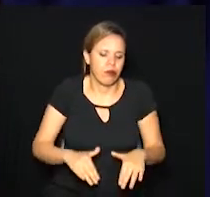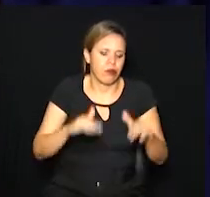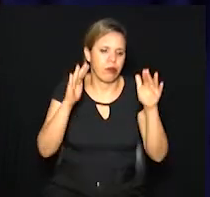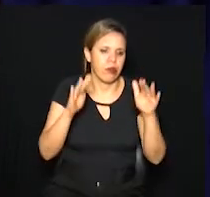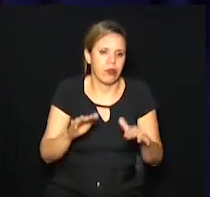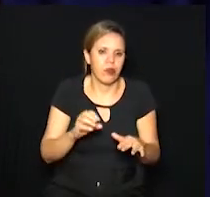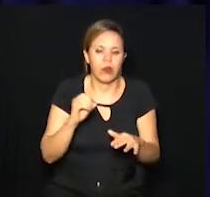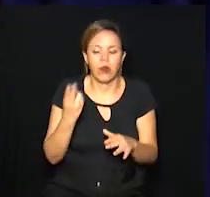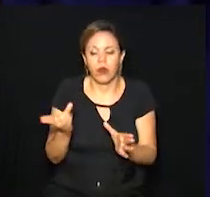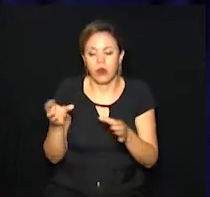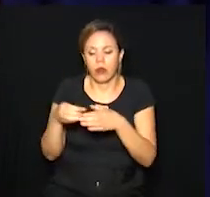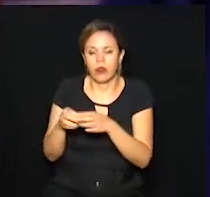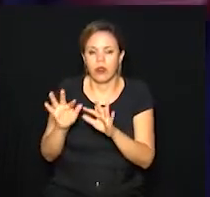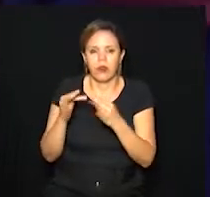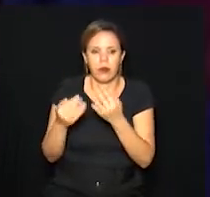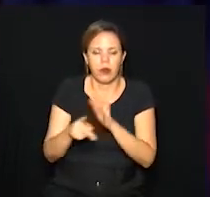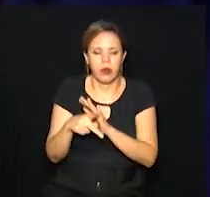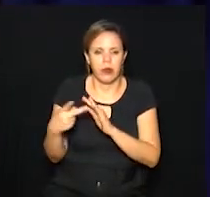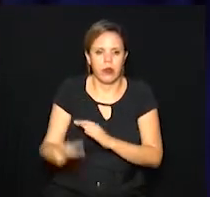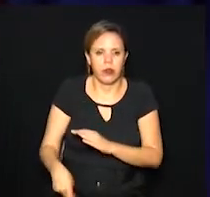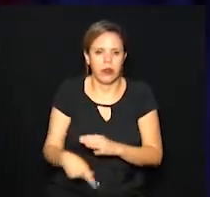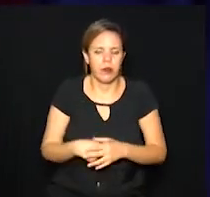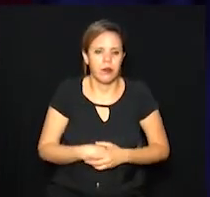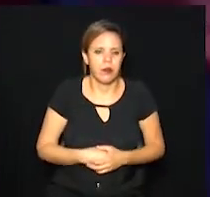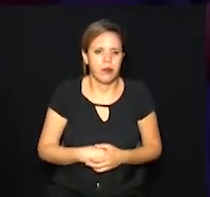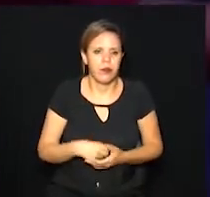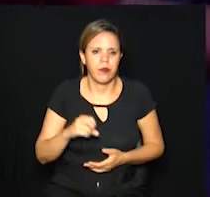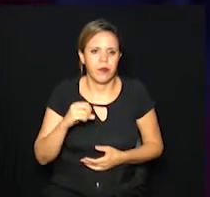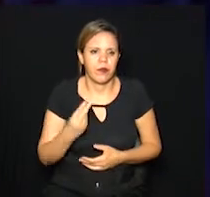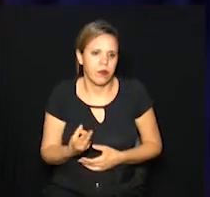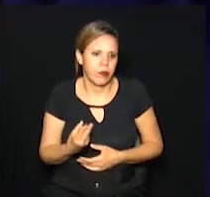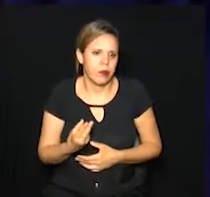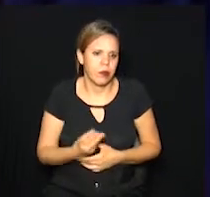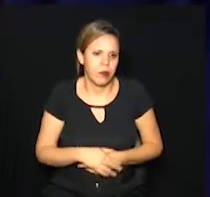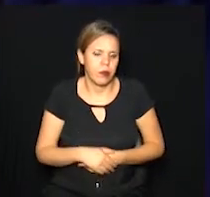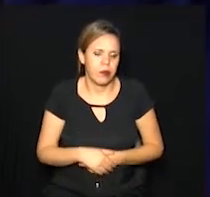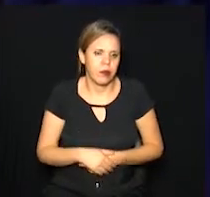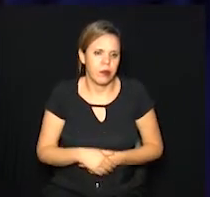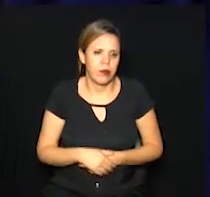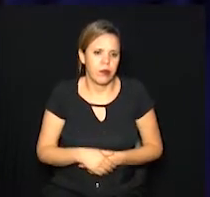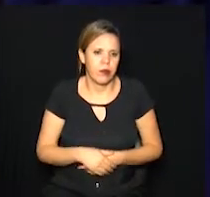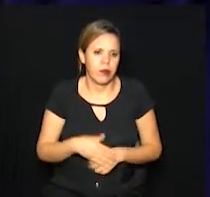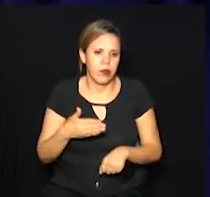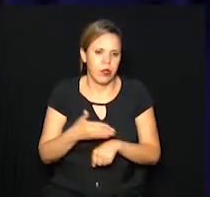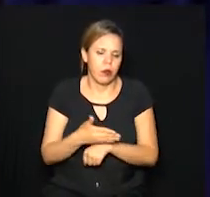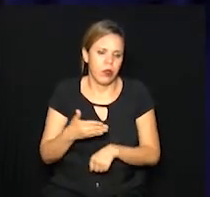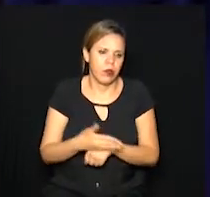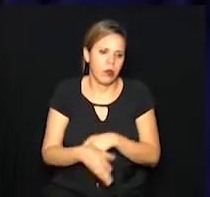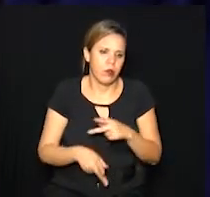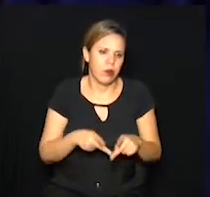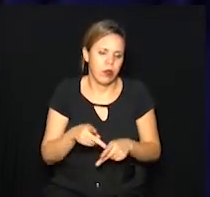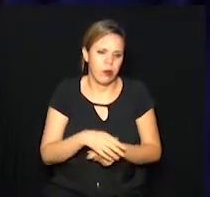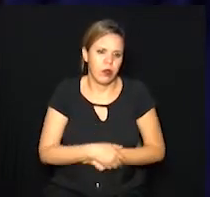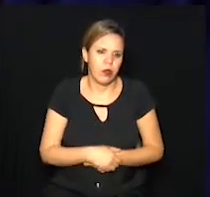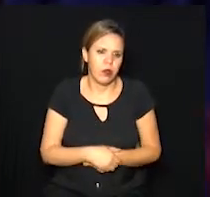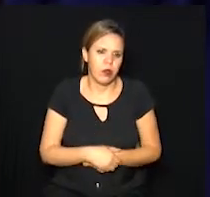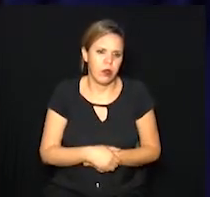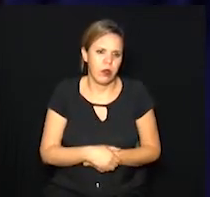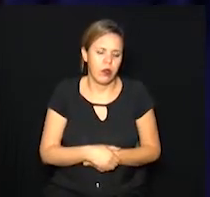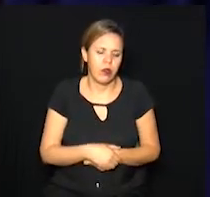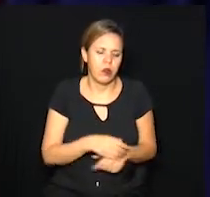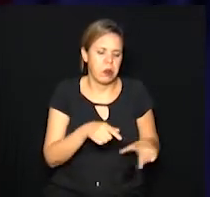parte do núcleo familiar, parte da família ampliada, ou mesmo parte de um grupo